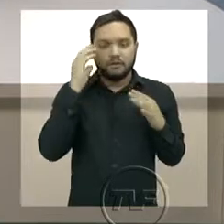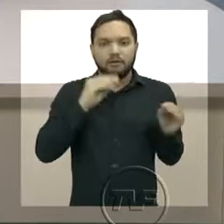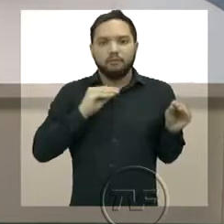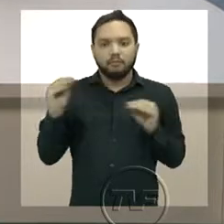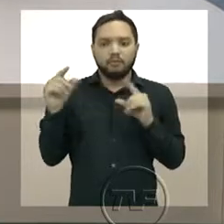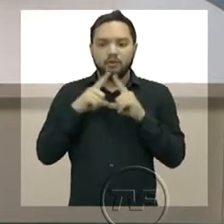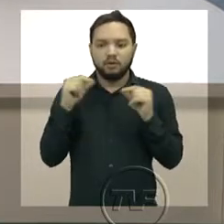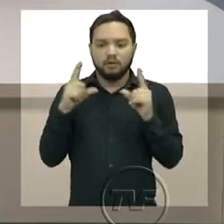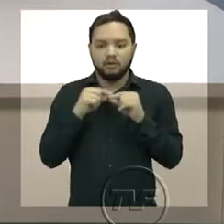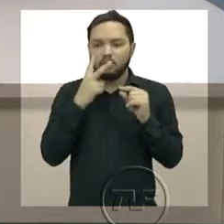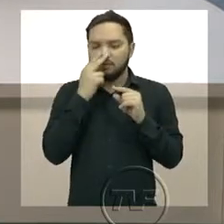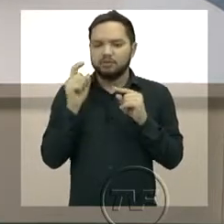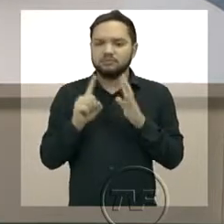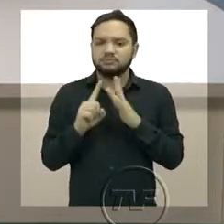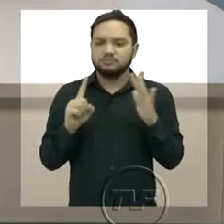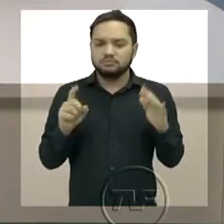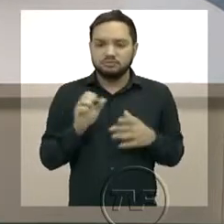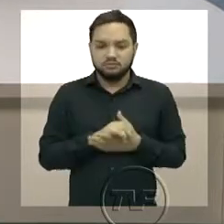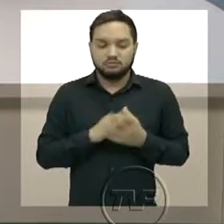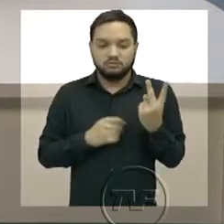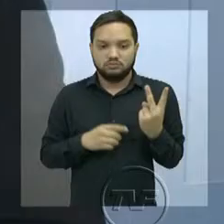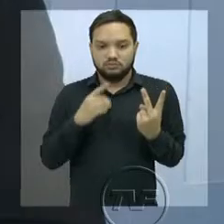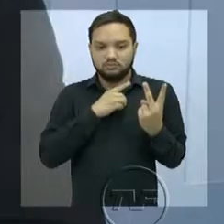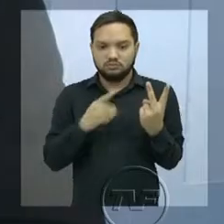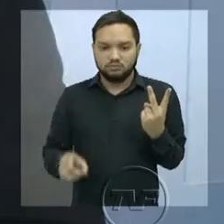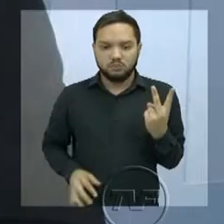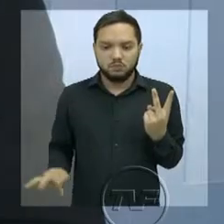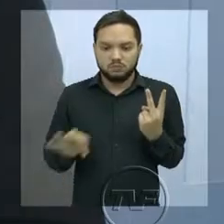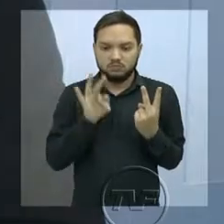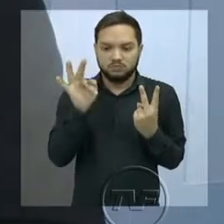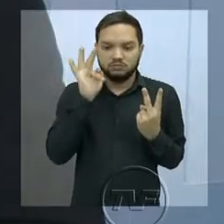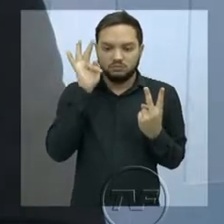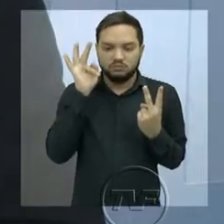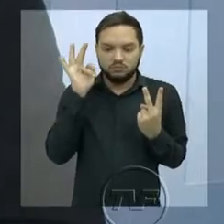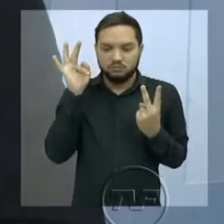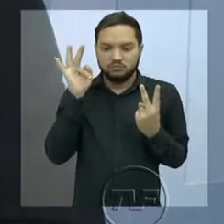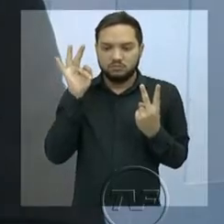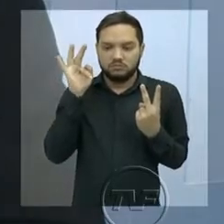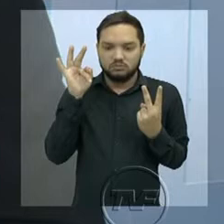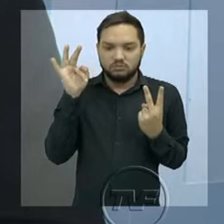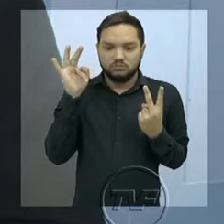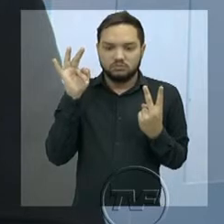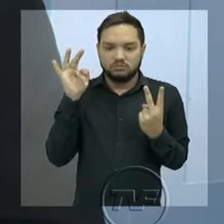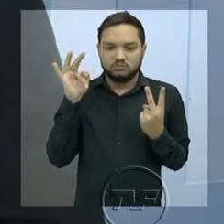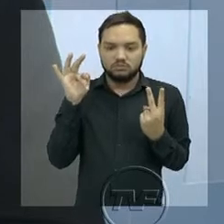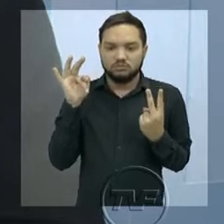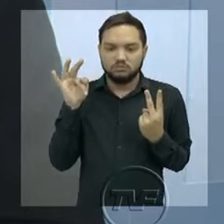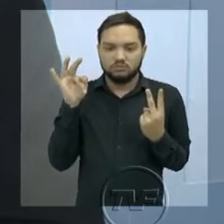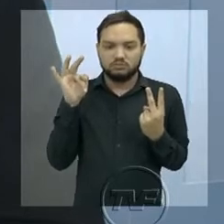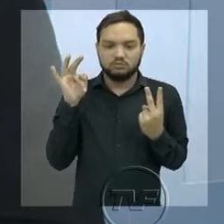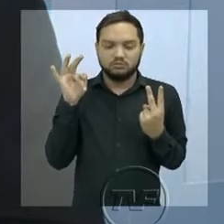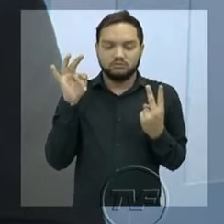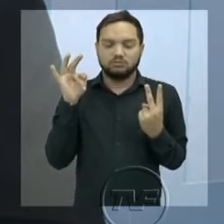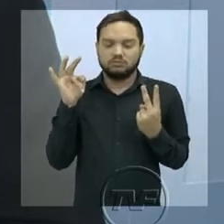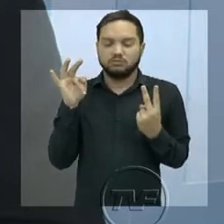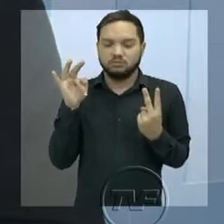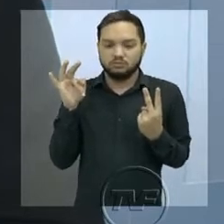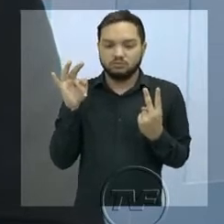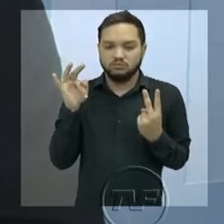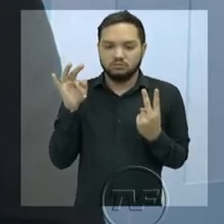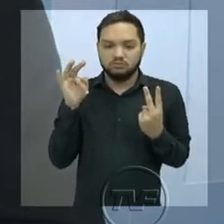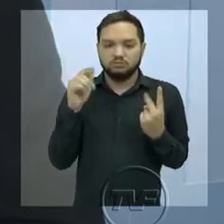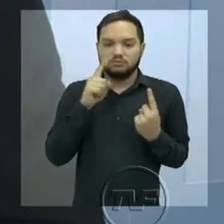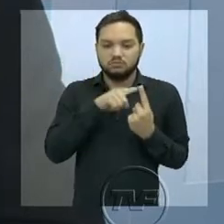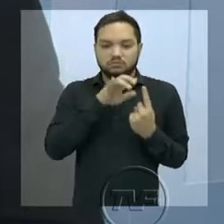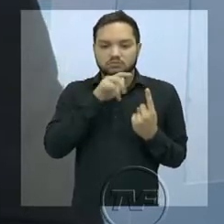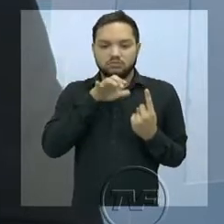de movimentos. Os últimos 2 deputados federais que alçaram o voo a nível estadual foi